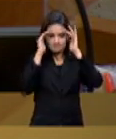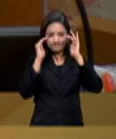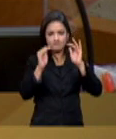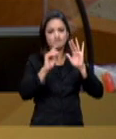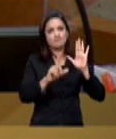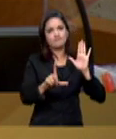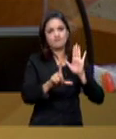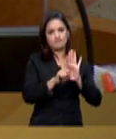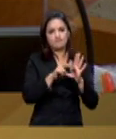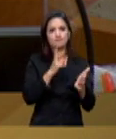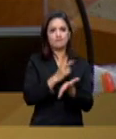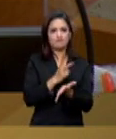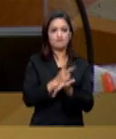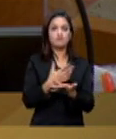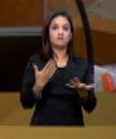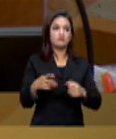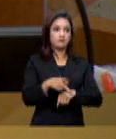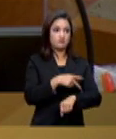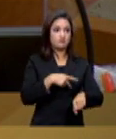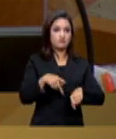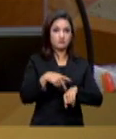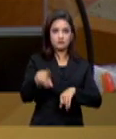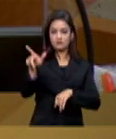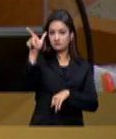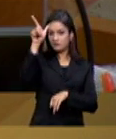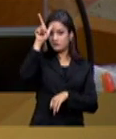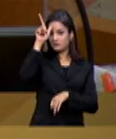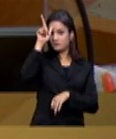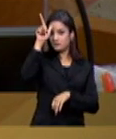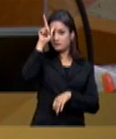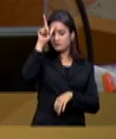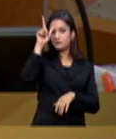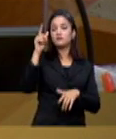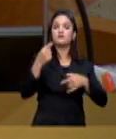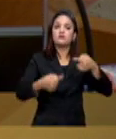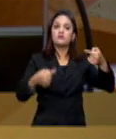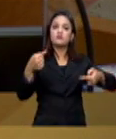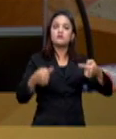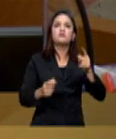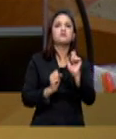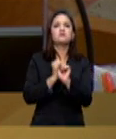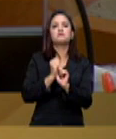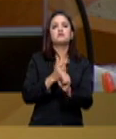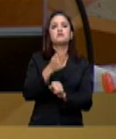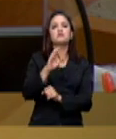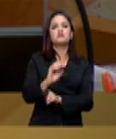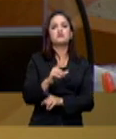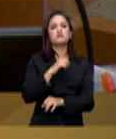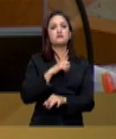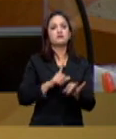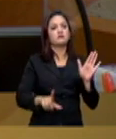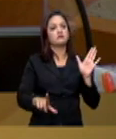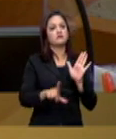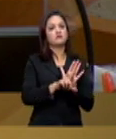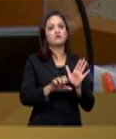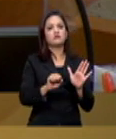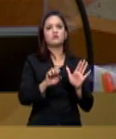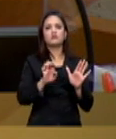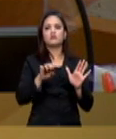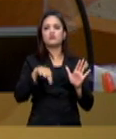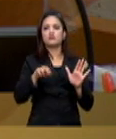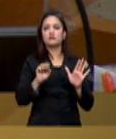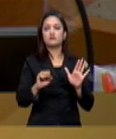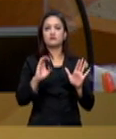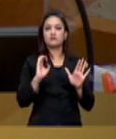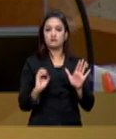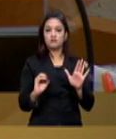Na Alemanha, o debate a propósito dessa temática, dos anos 70, em que se colocou a lei do censo, em que